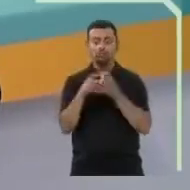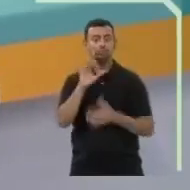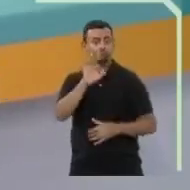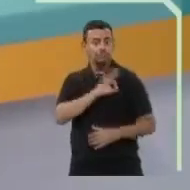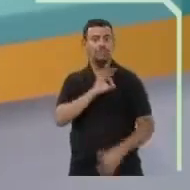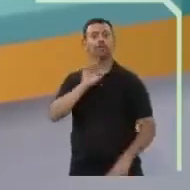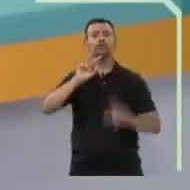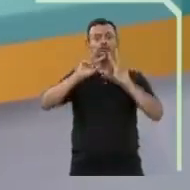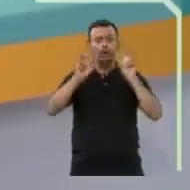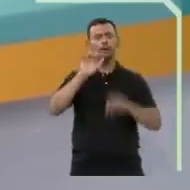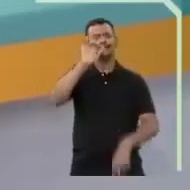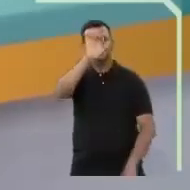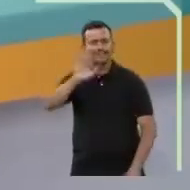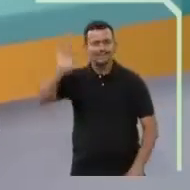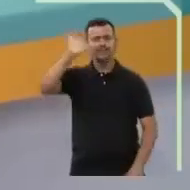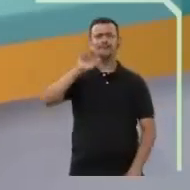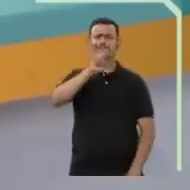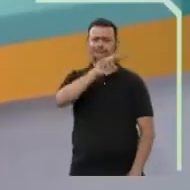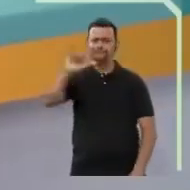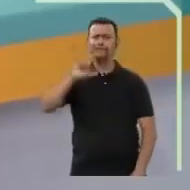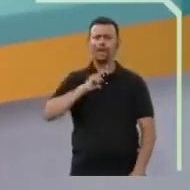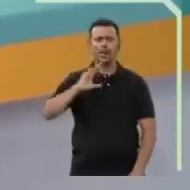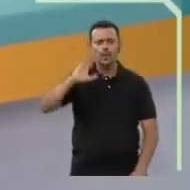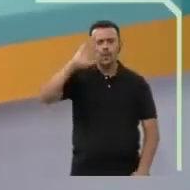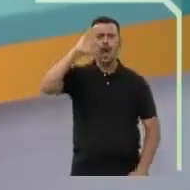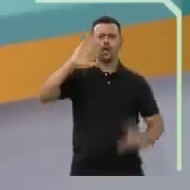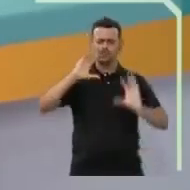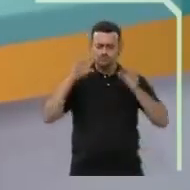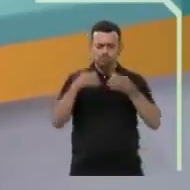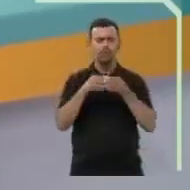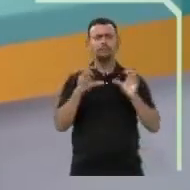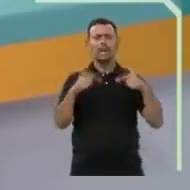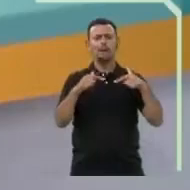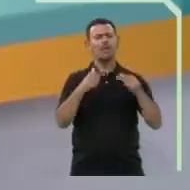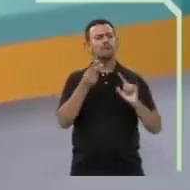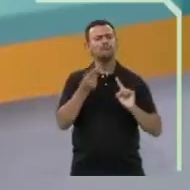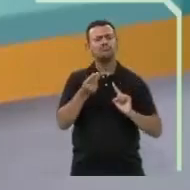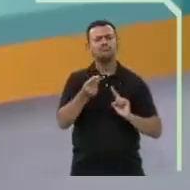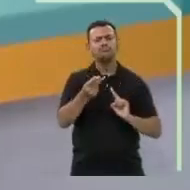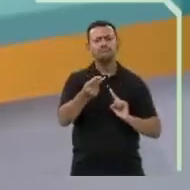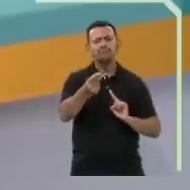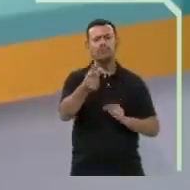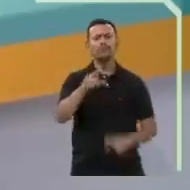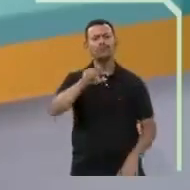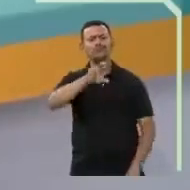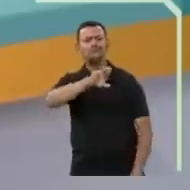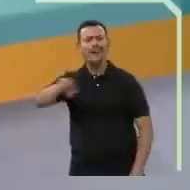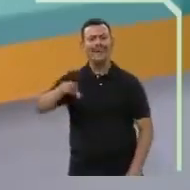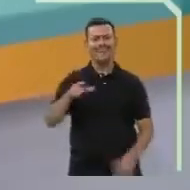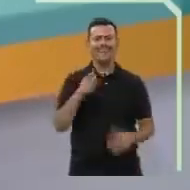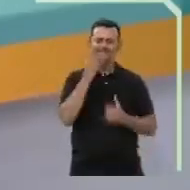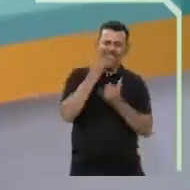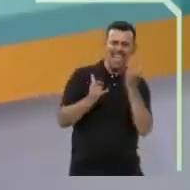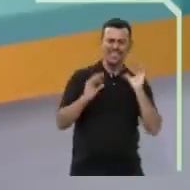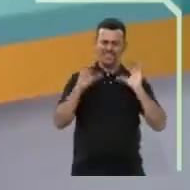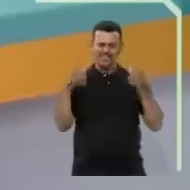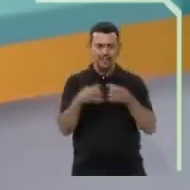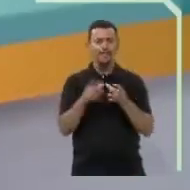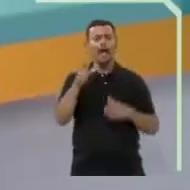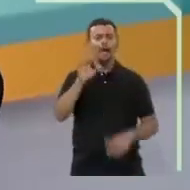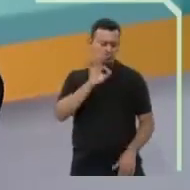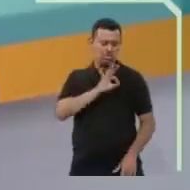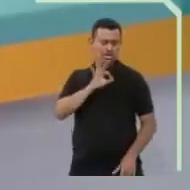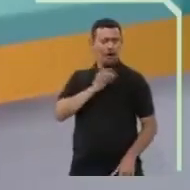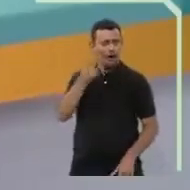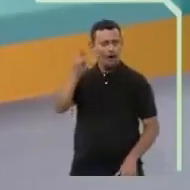uma Guarda Nacional em caráter permanente, não essa Força Nacional que empresta policial de um estado para o